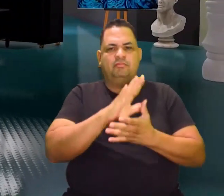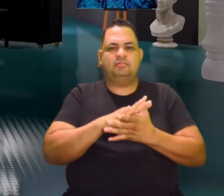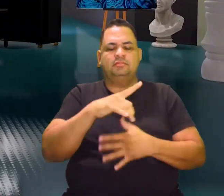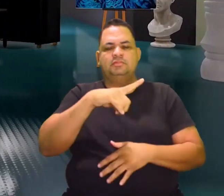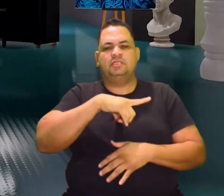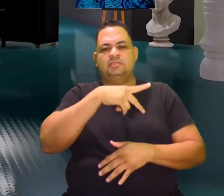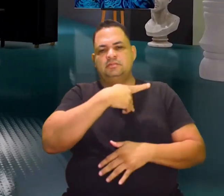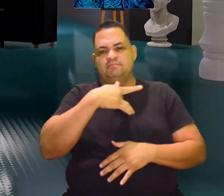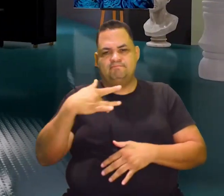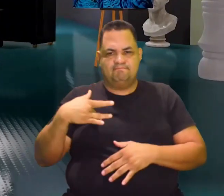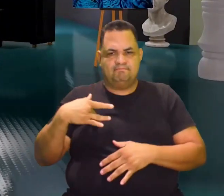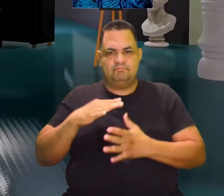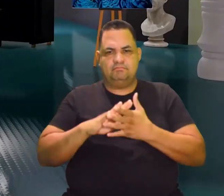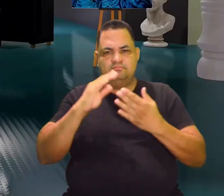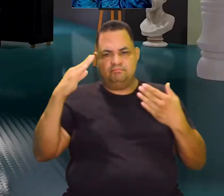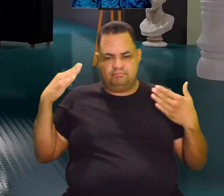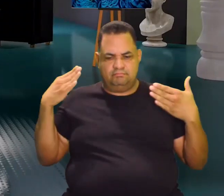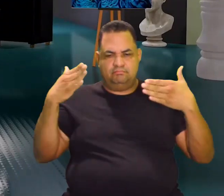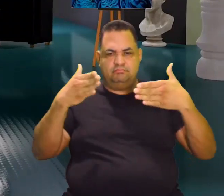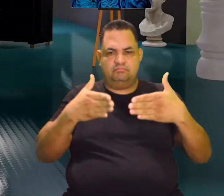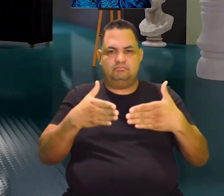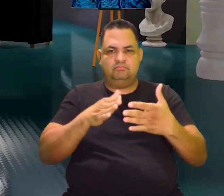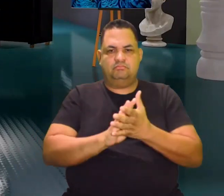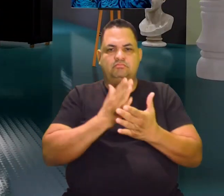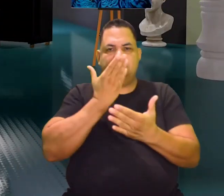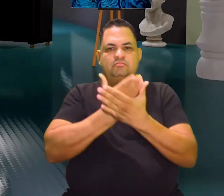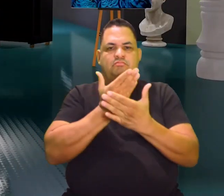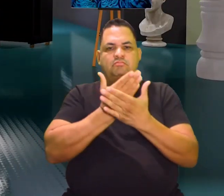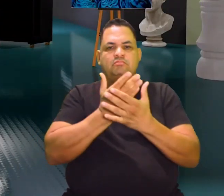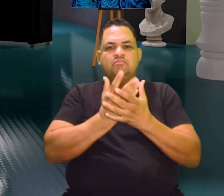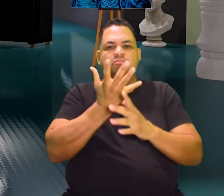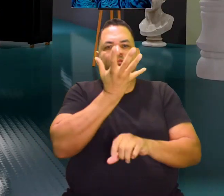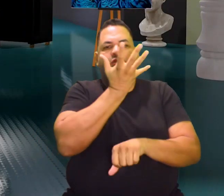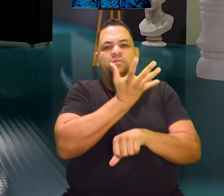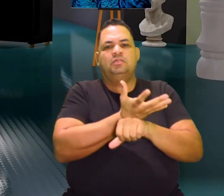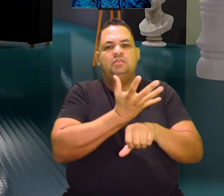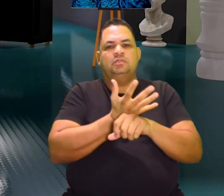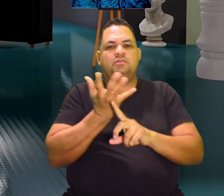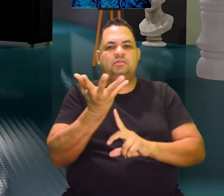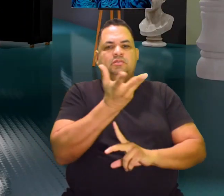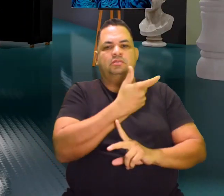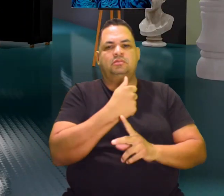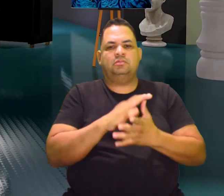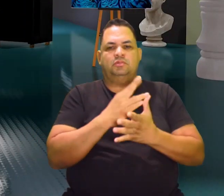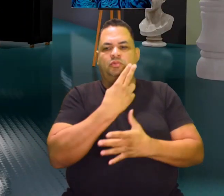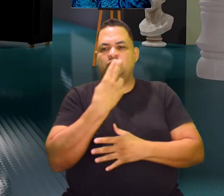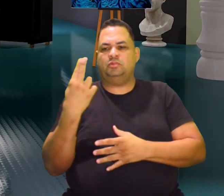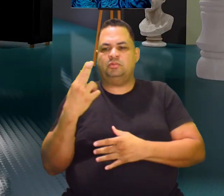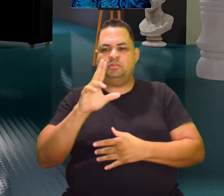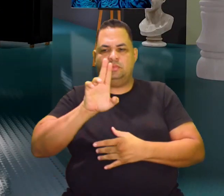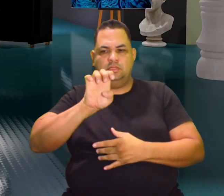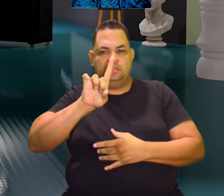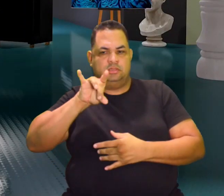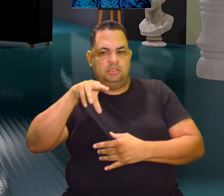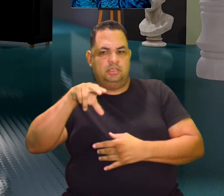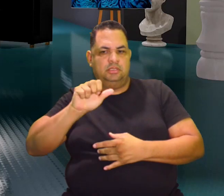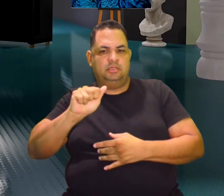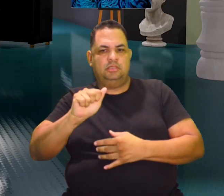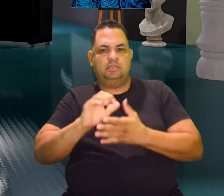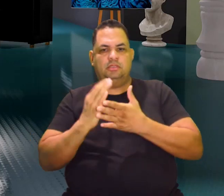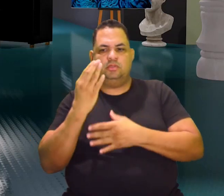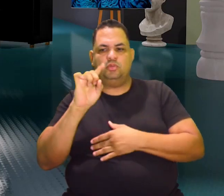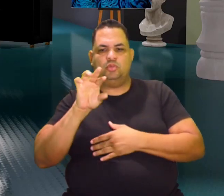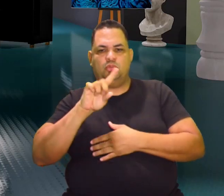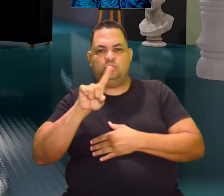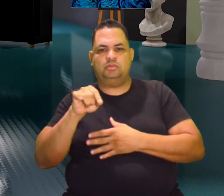saúde, focando aí nos estudos do componente de arte. Eu sou a professora Lidiana da Cruz, já estamos aí